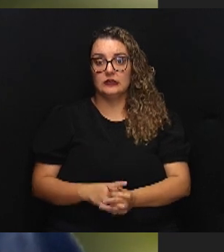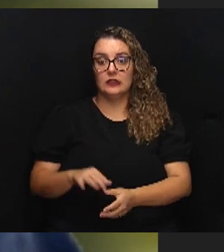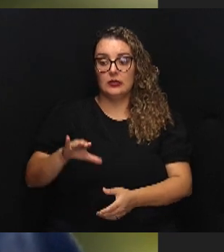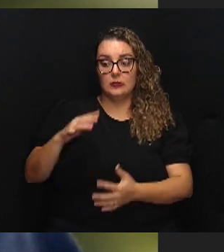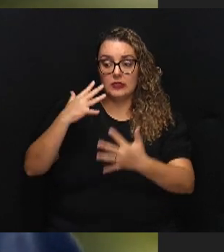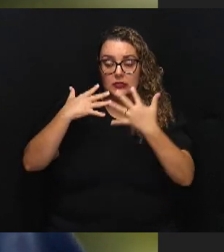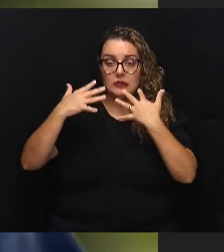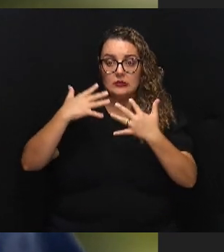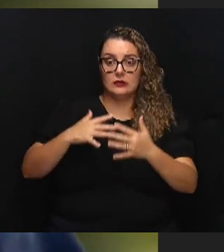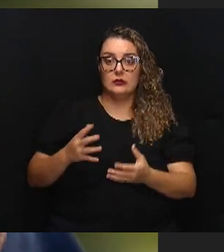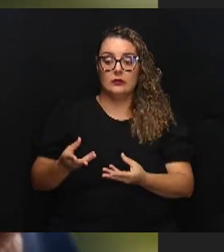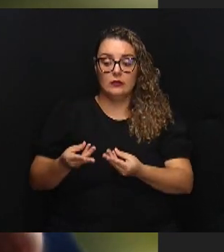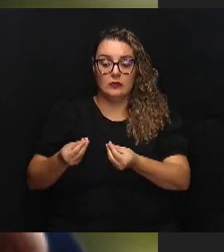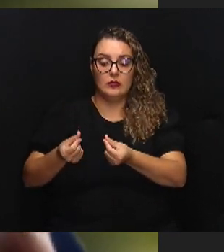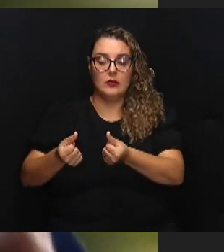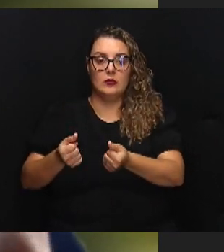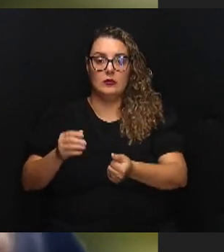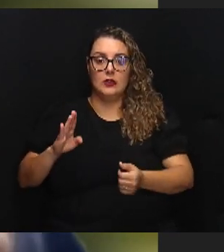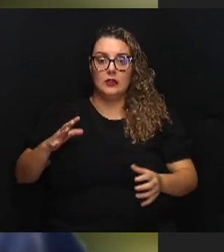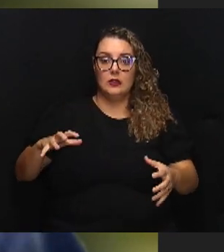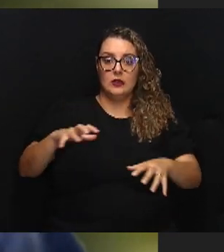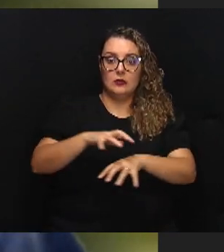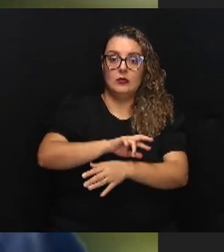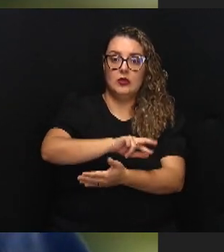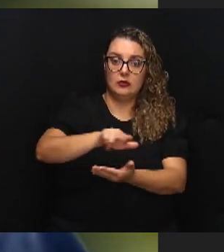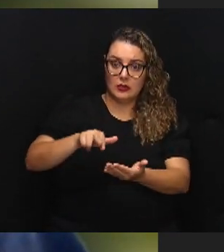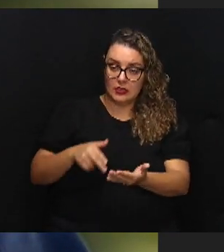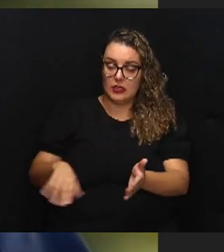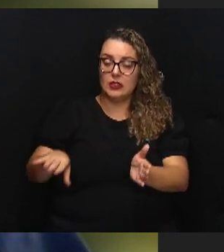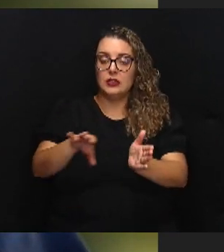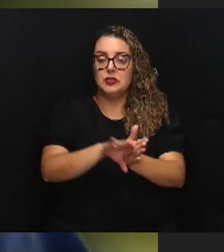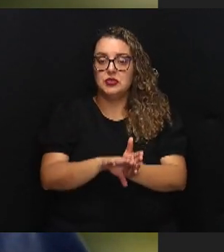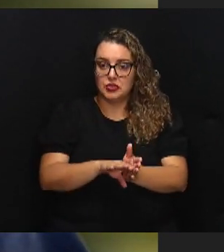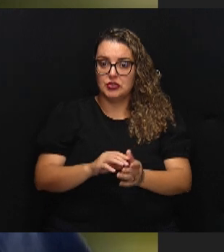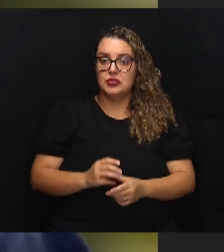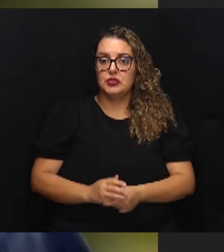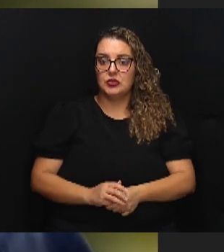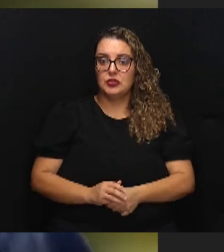inspirada, aprimorada pela biodiversidade, que chega